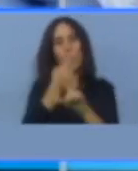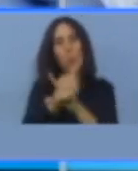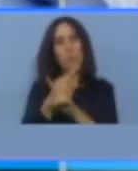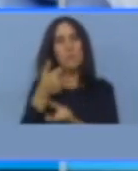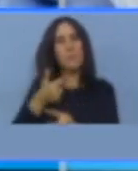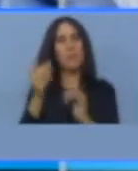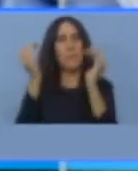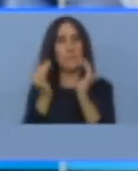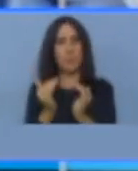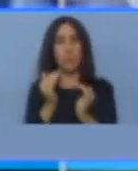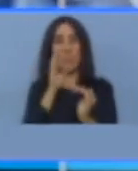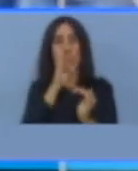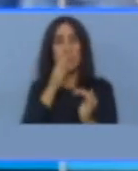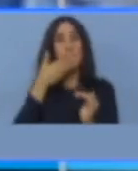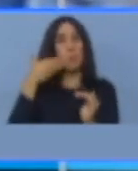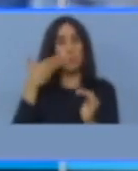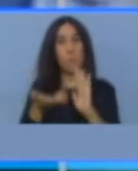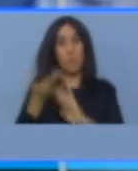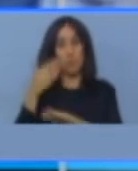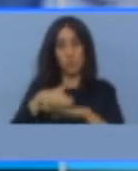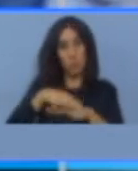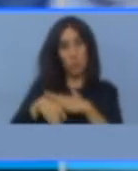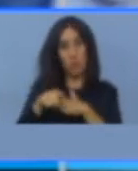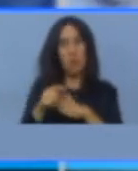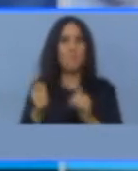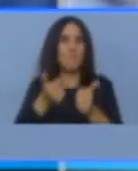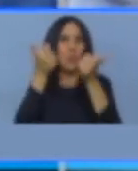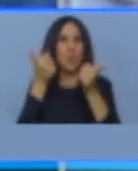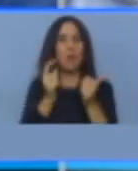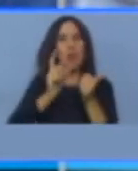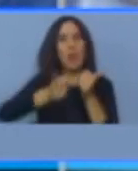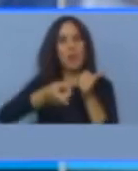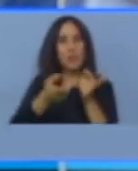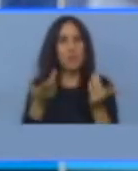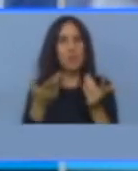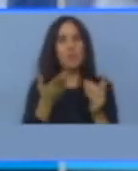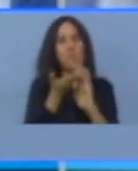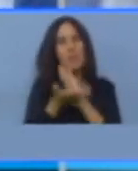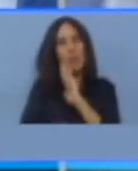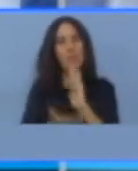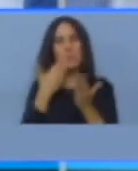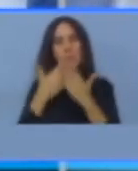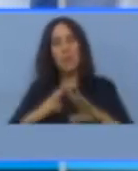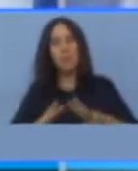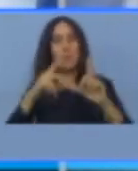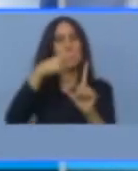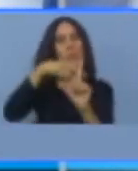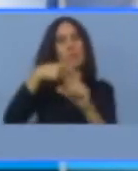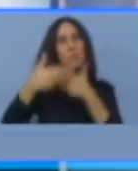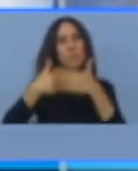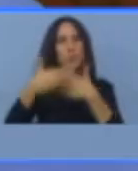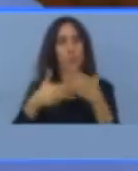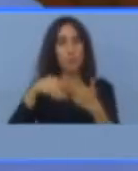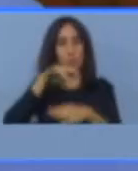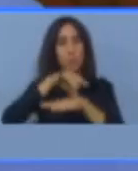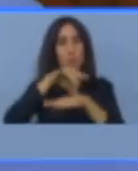menos bem. Quanto mais precocemente se atuar, melhor é naquilo que é as variáveis evolutivas positivas do processo de